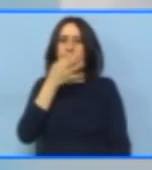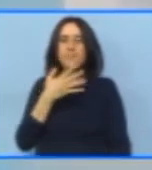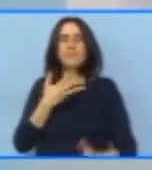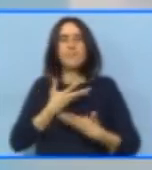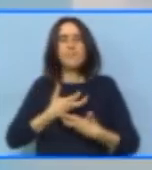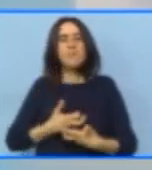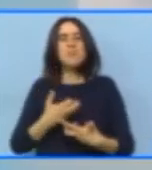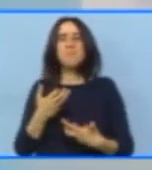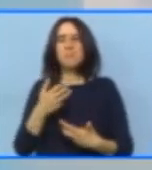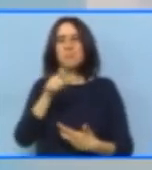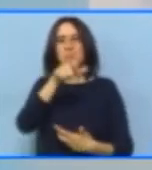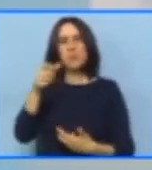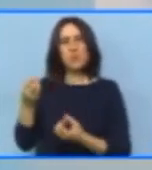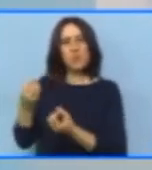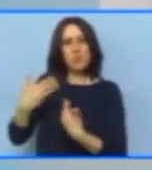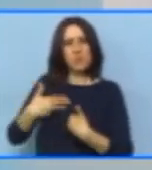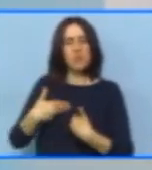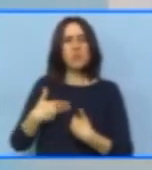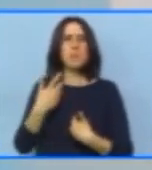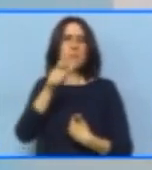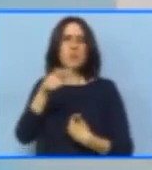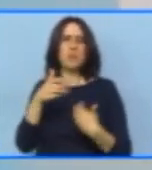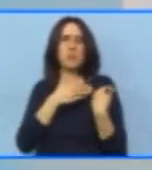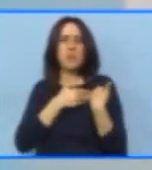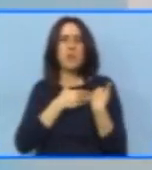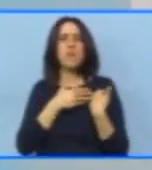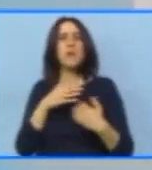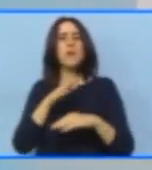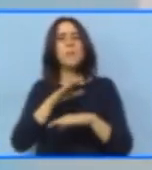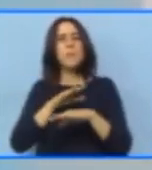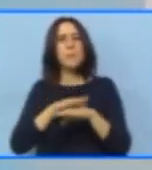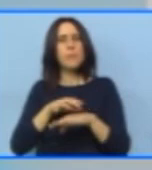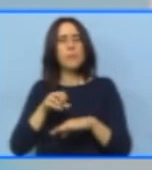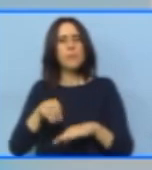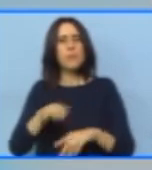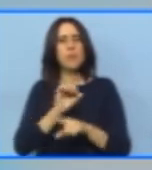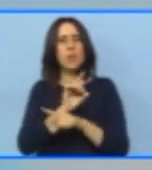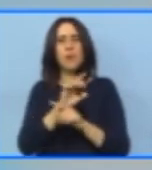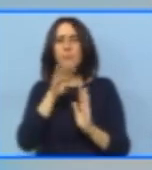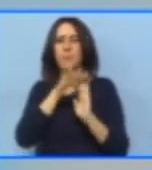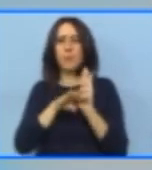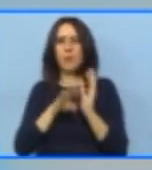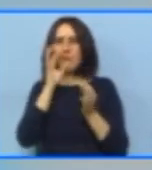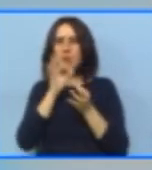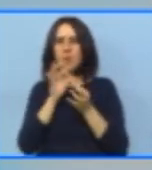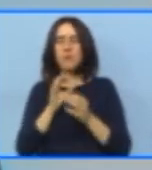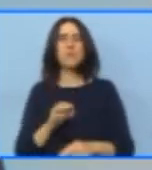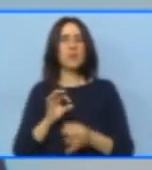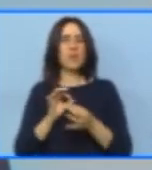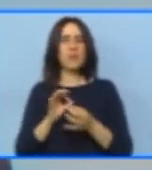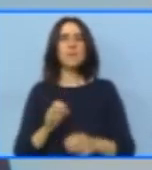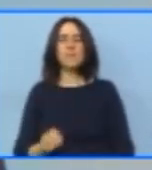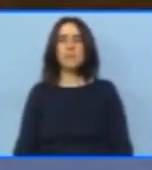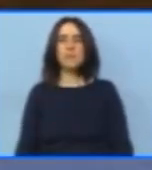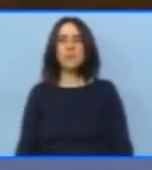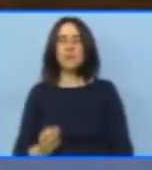tenho ouvido de algumas pessoas, mesmo algumas pessoas responsáveis, o melindre tem mais a ver com o programa tão curto do Papa. Pois, possivelmente por